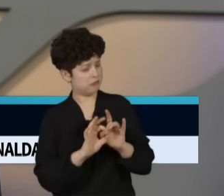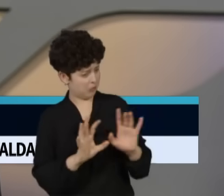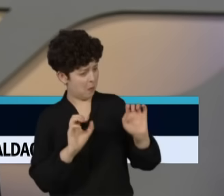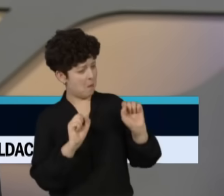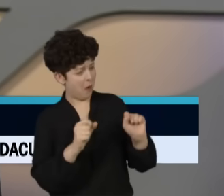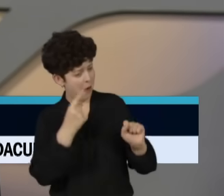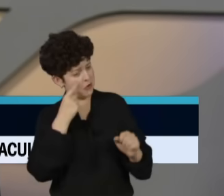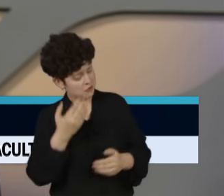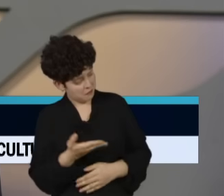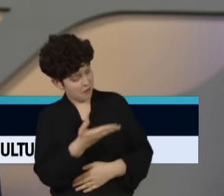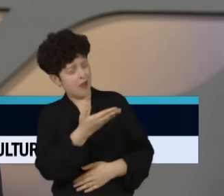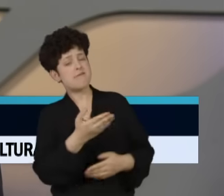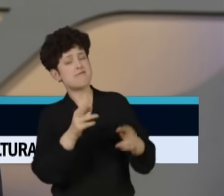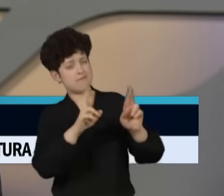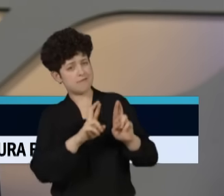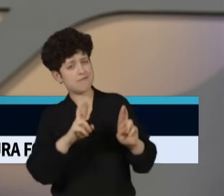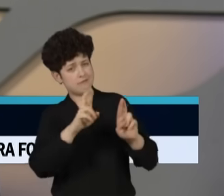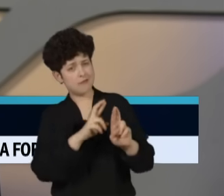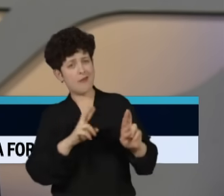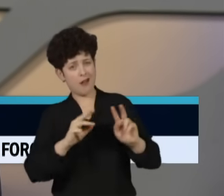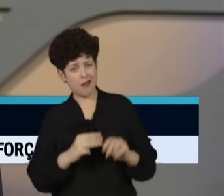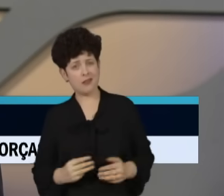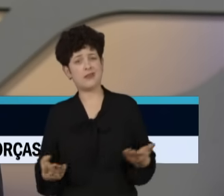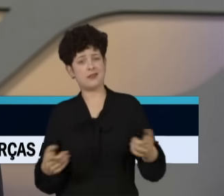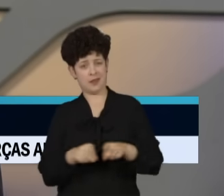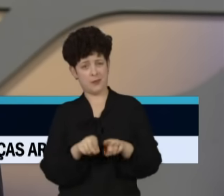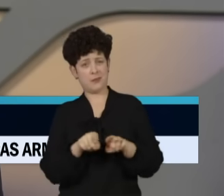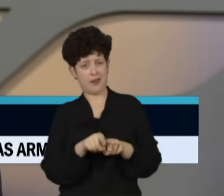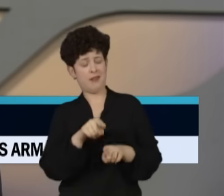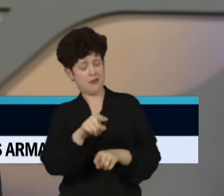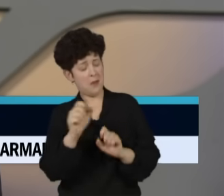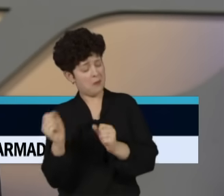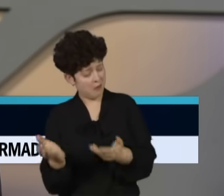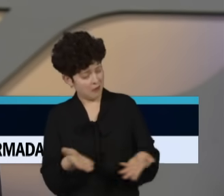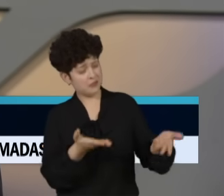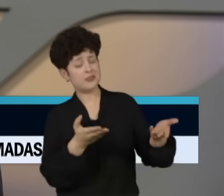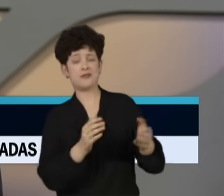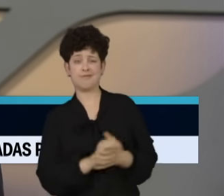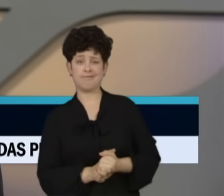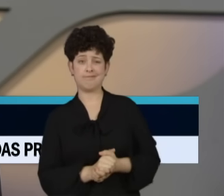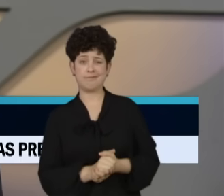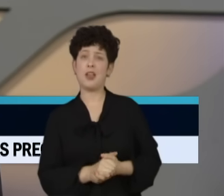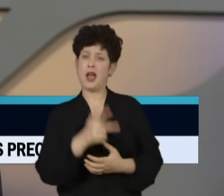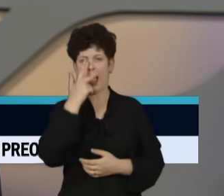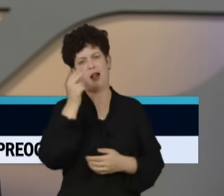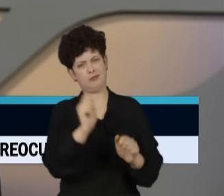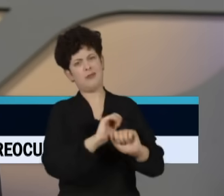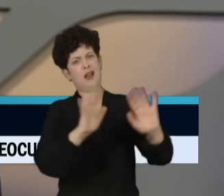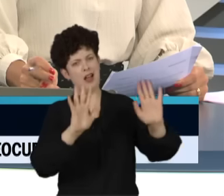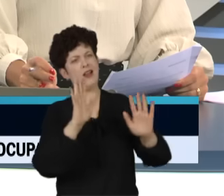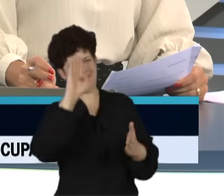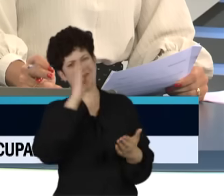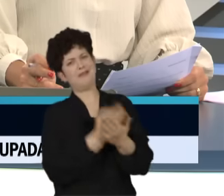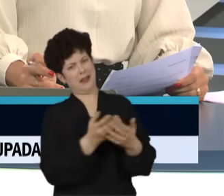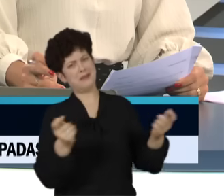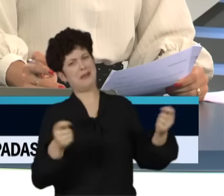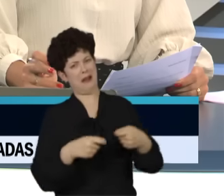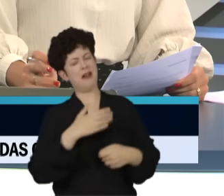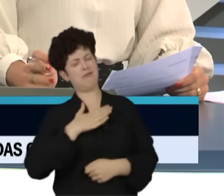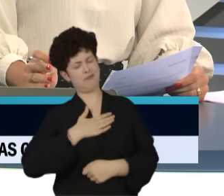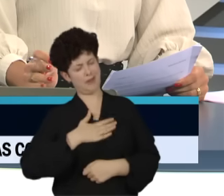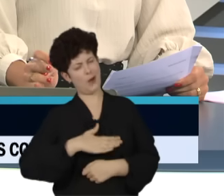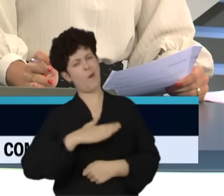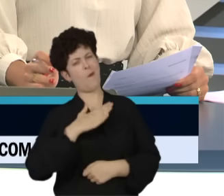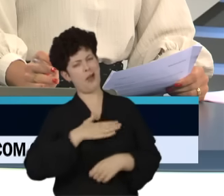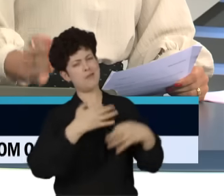deles eh eh do Ministério da Defesa também a verificação das urnas. Acho que dá para dá pra gente confiar tranquilamente